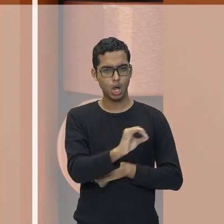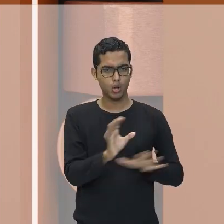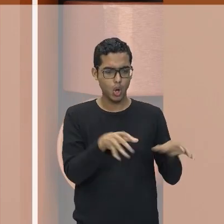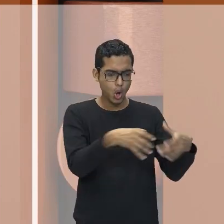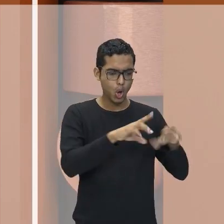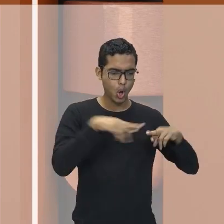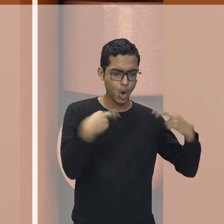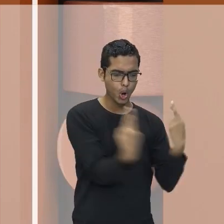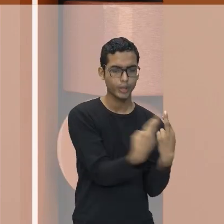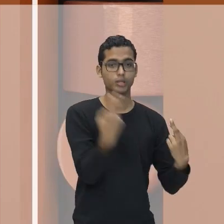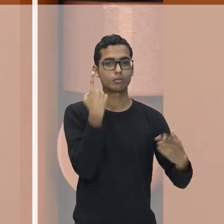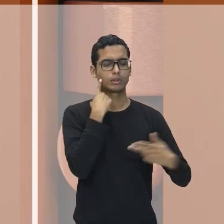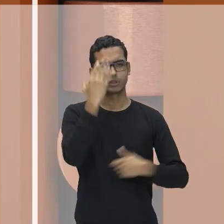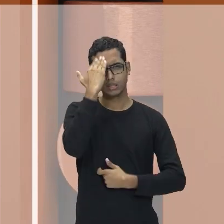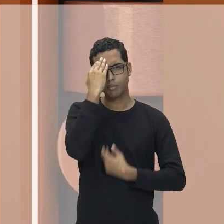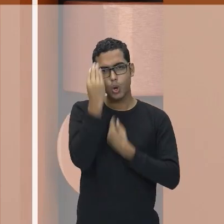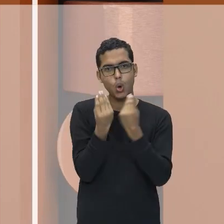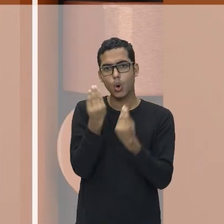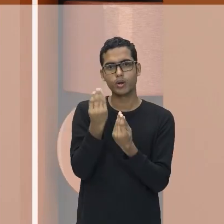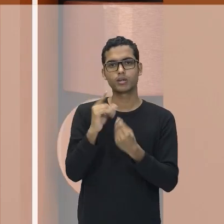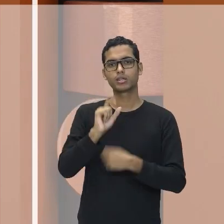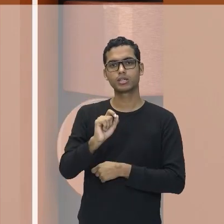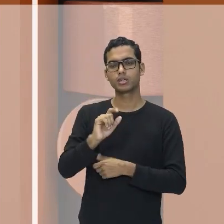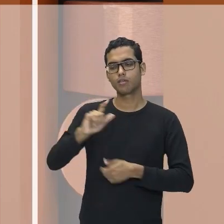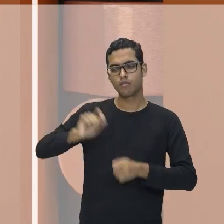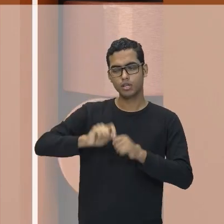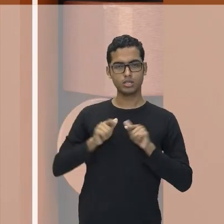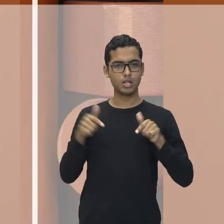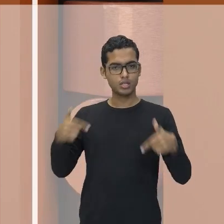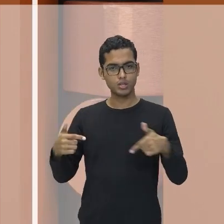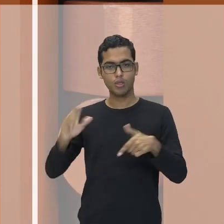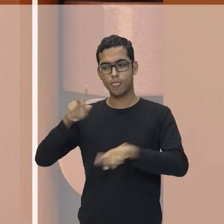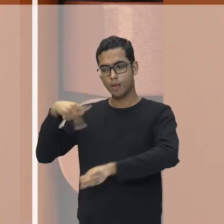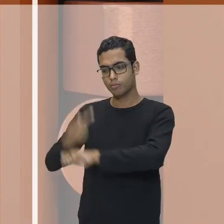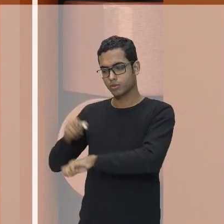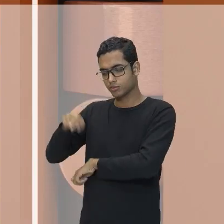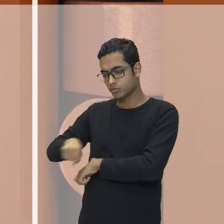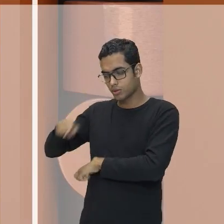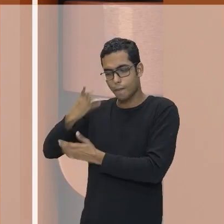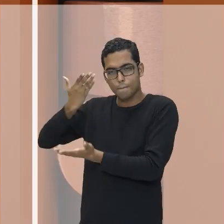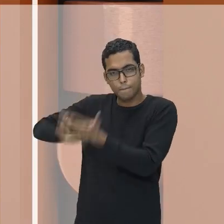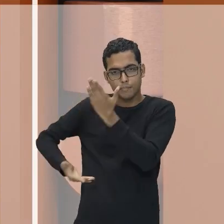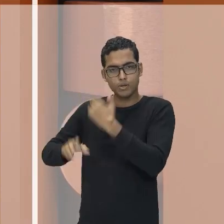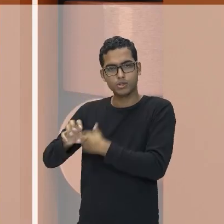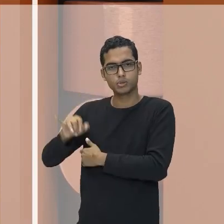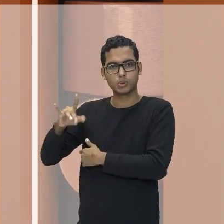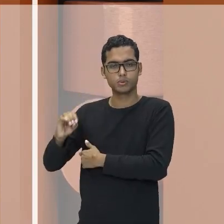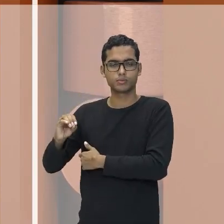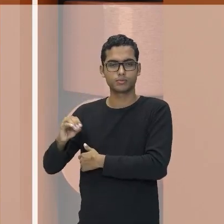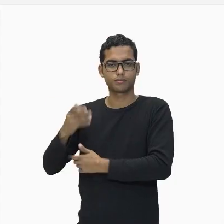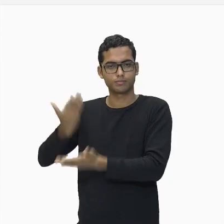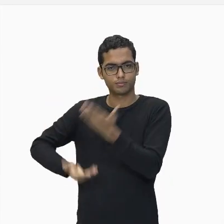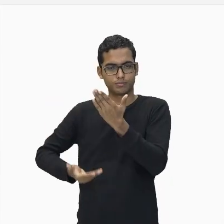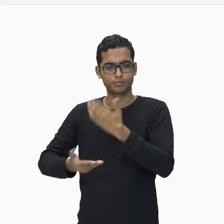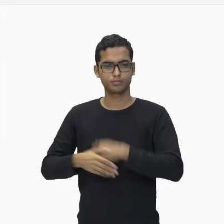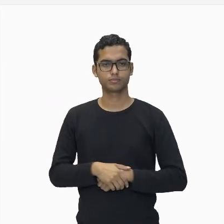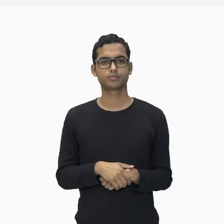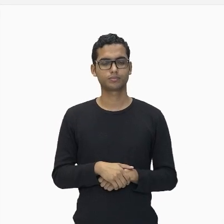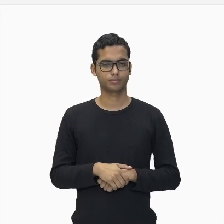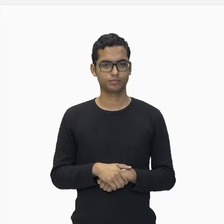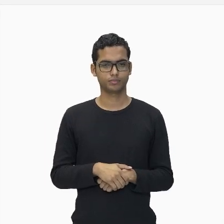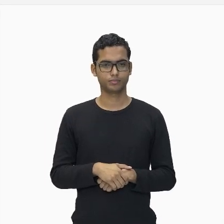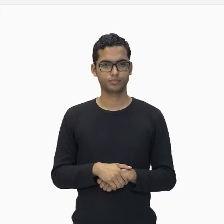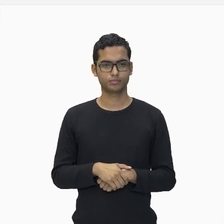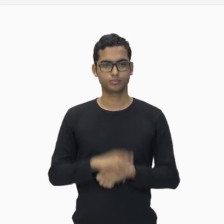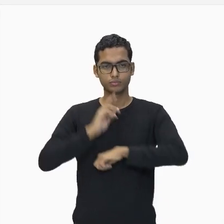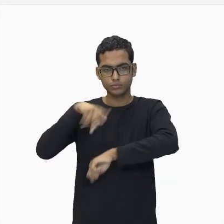que fazer após a derrota do eixo, que naquele momento estava cada vez mais evidente. Vamos adiante, vamos lá.